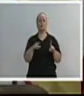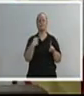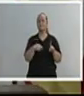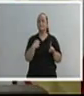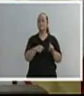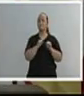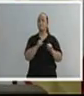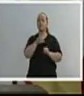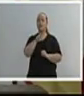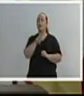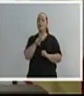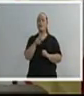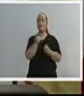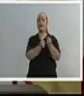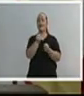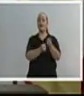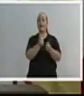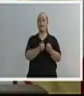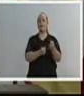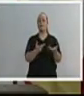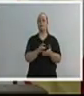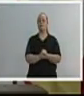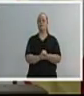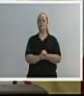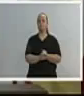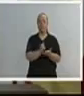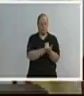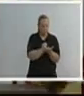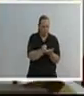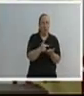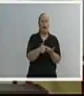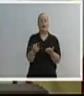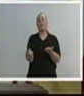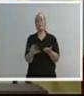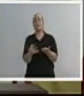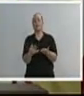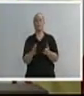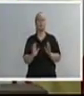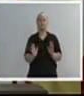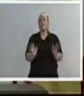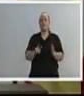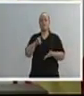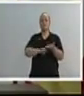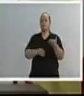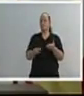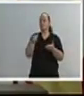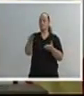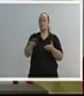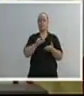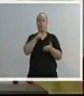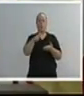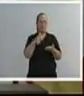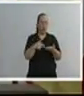uma habilitação, igual um documento de carro, a renovação da LAU, Jens. Entrega o documento para lá e a LAU já está aqui na outra semana.